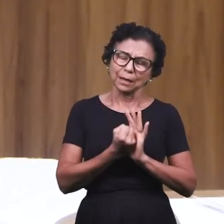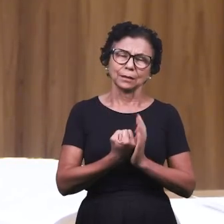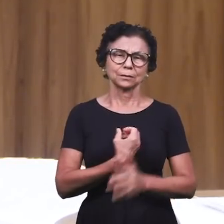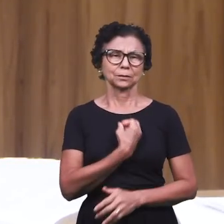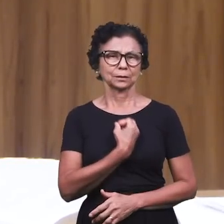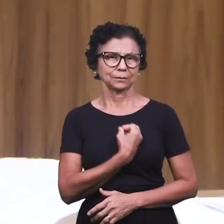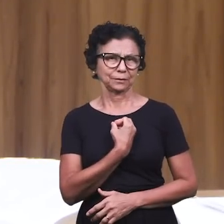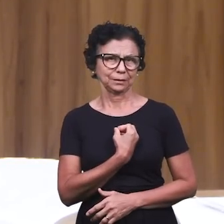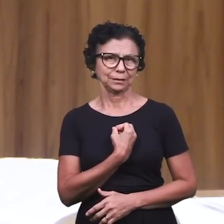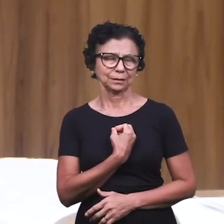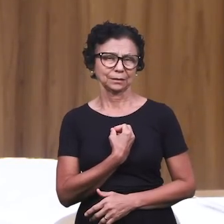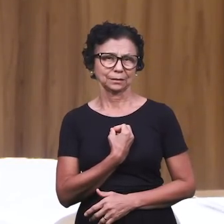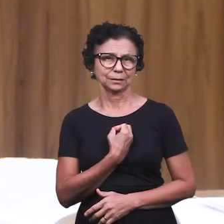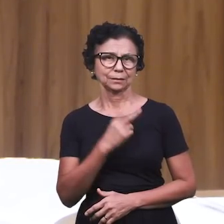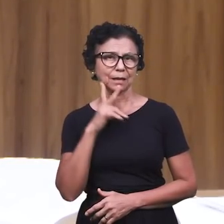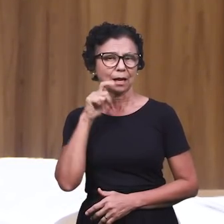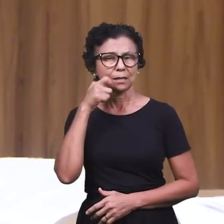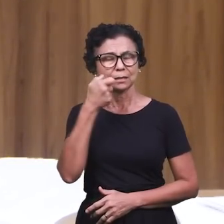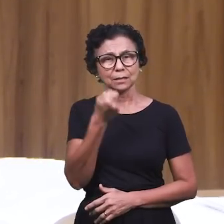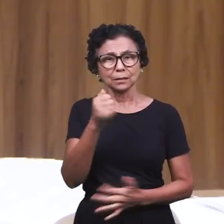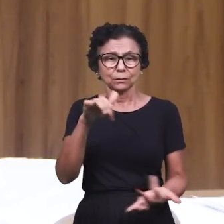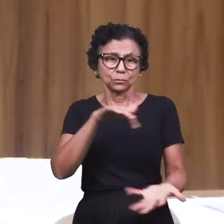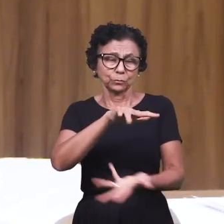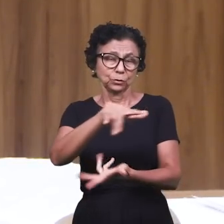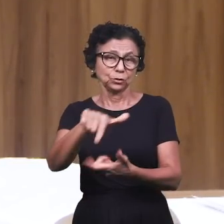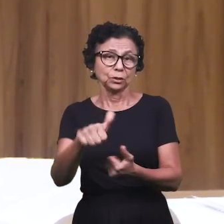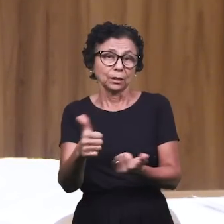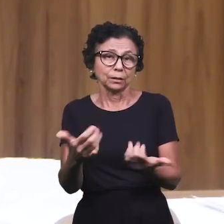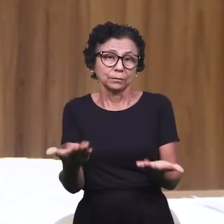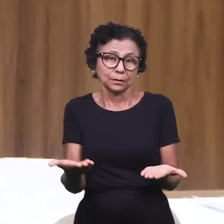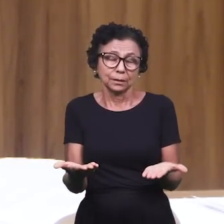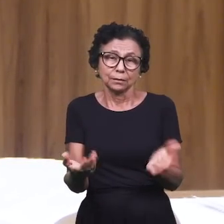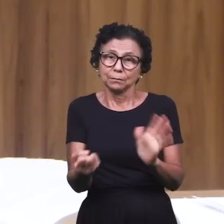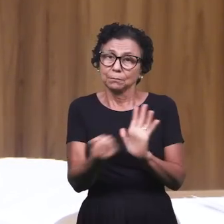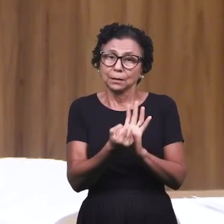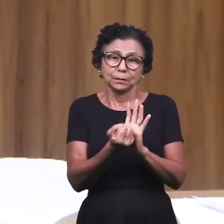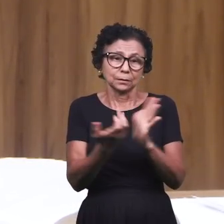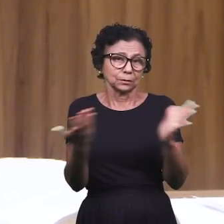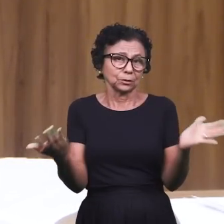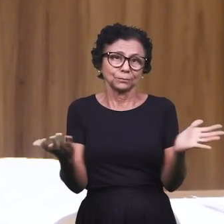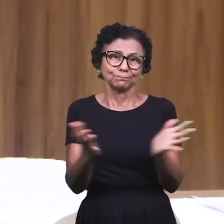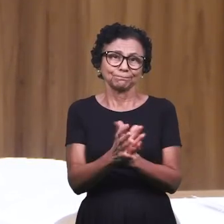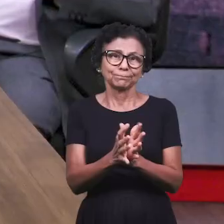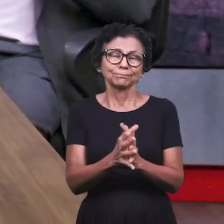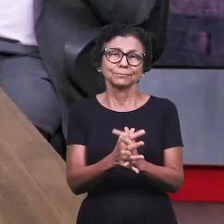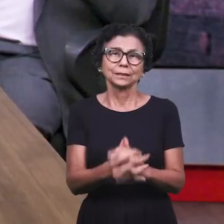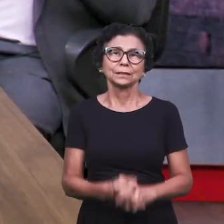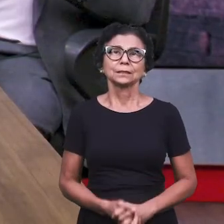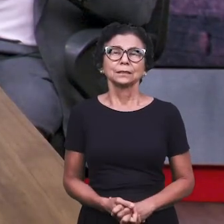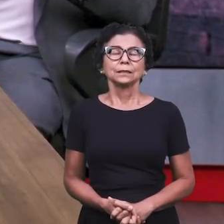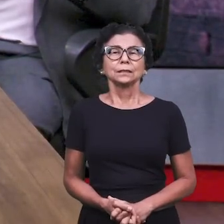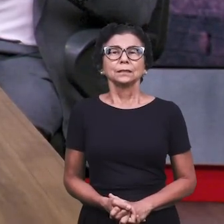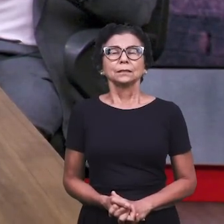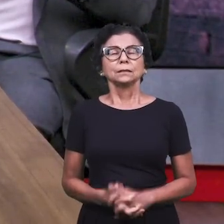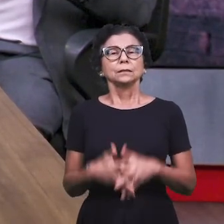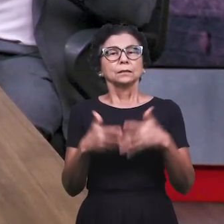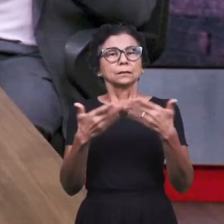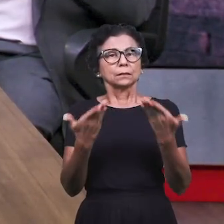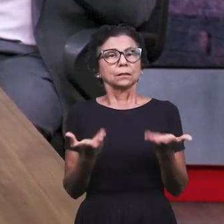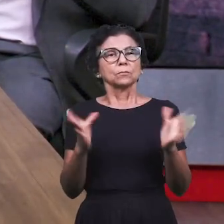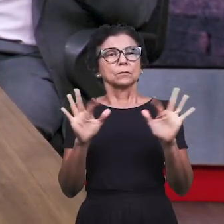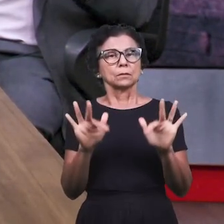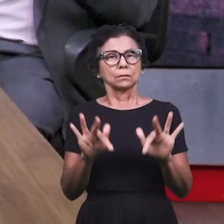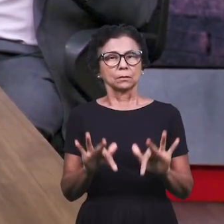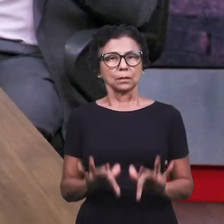né? E essa ceia mundial é um momento marcante na igreja. Glória a Deus. Portanto, meus irmãos, nós